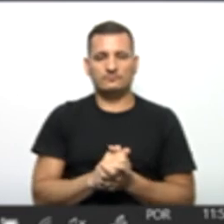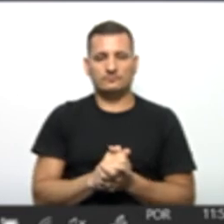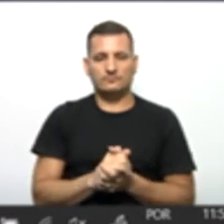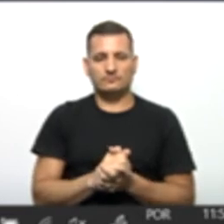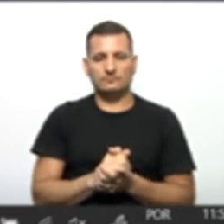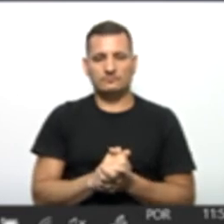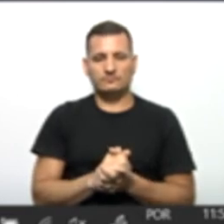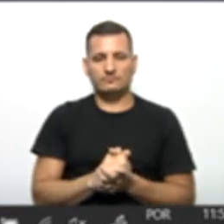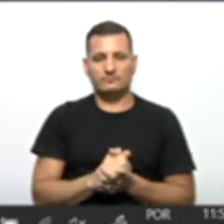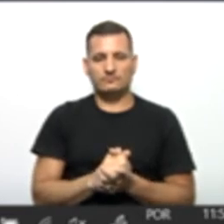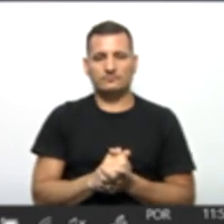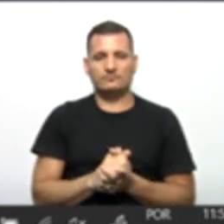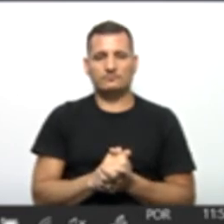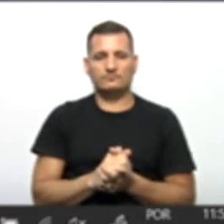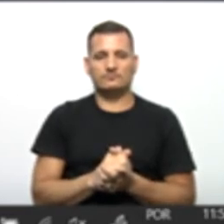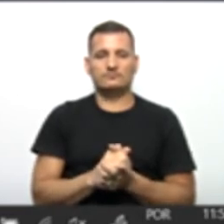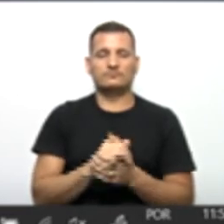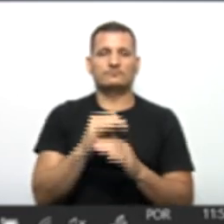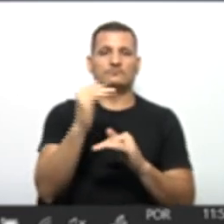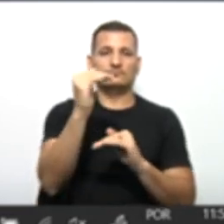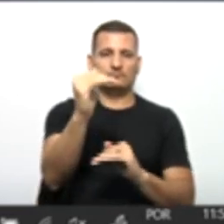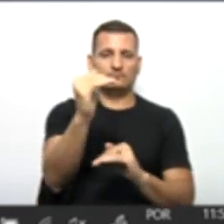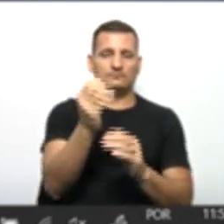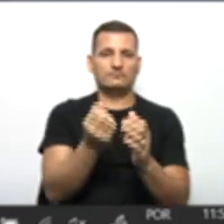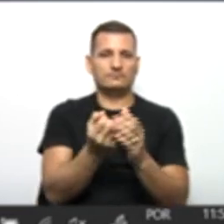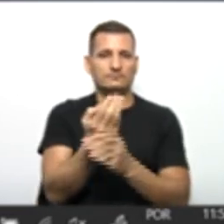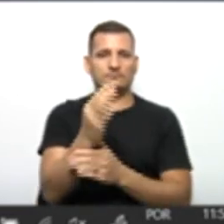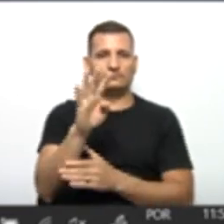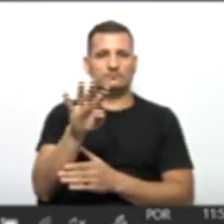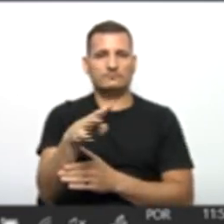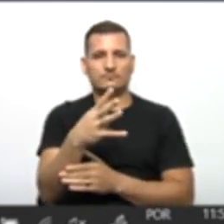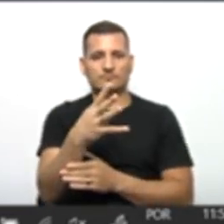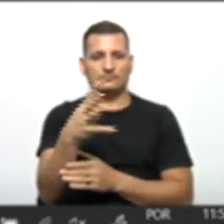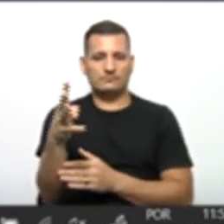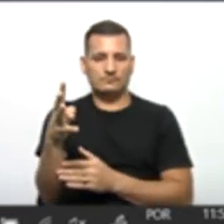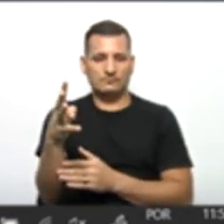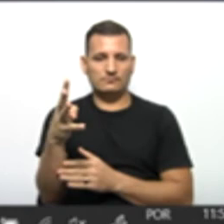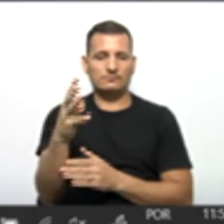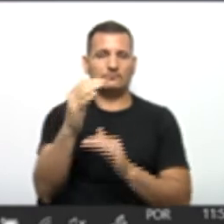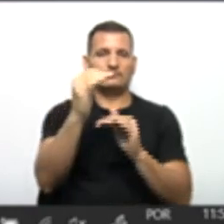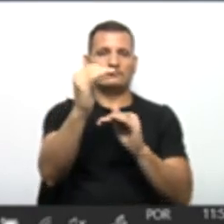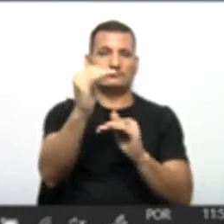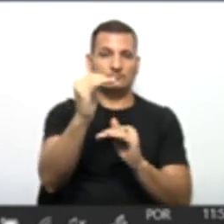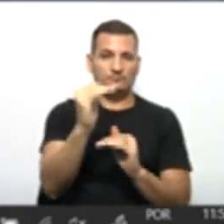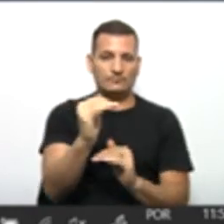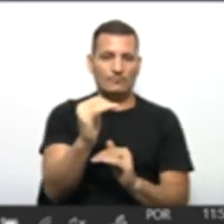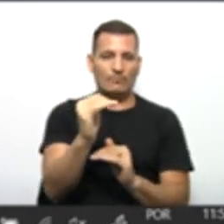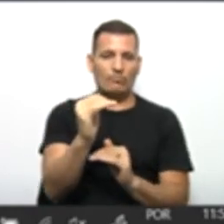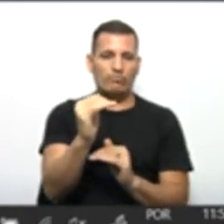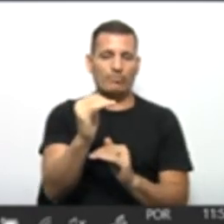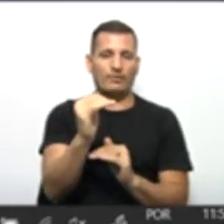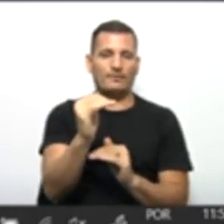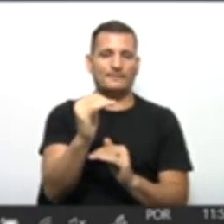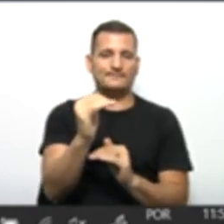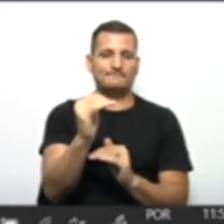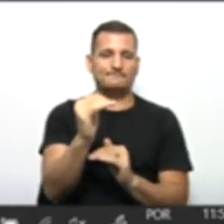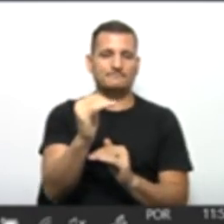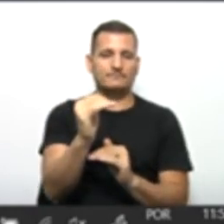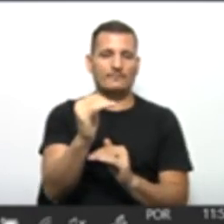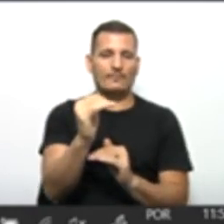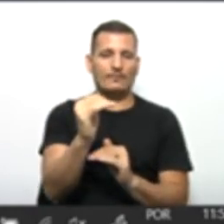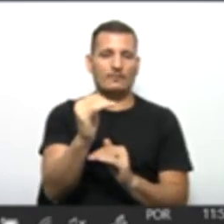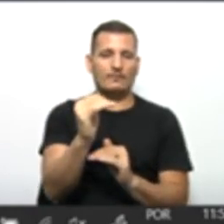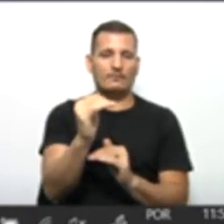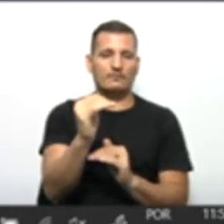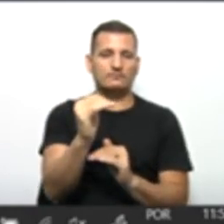aqui ele faz a criação da tabela logo abaixo isso cada um toda vez que eu faço aqui